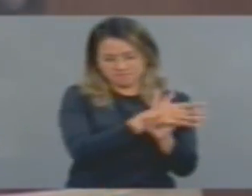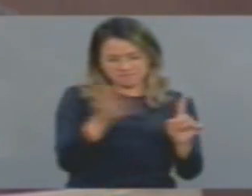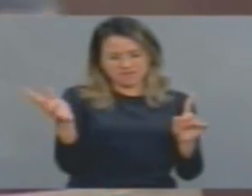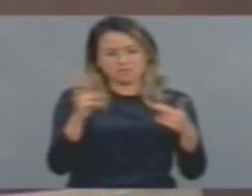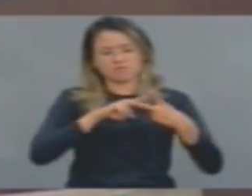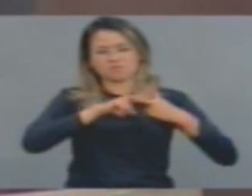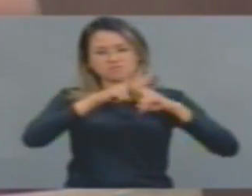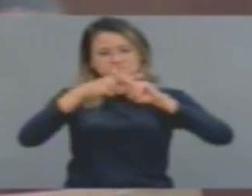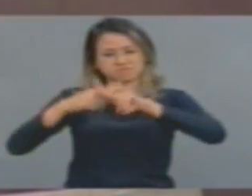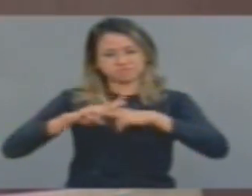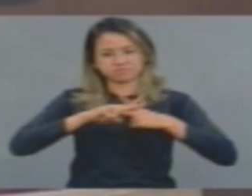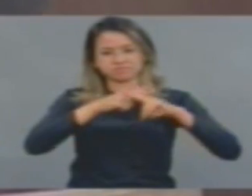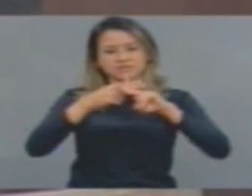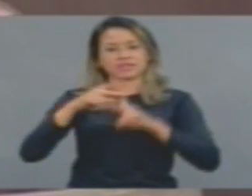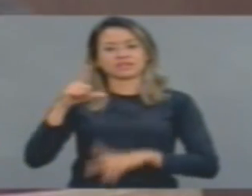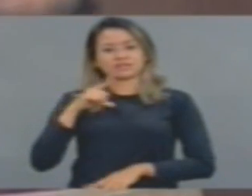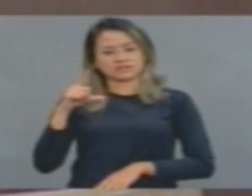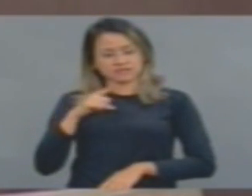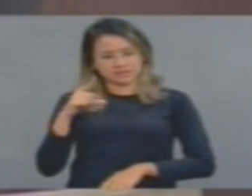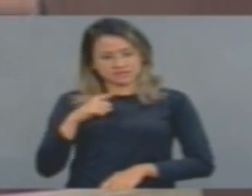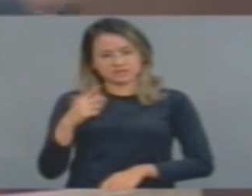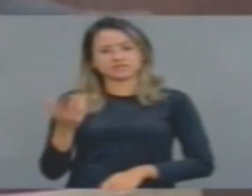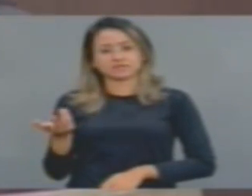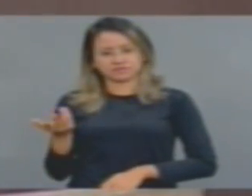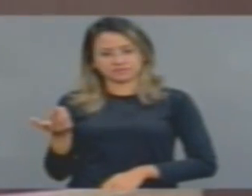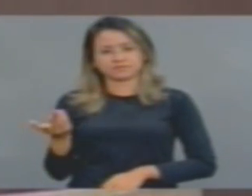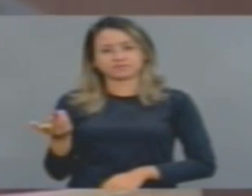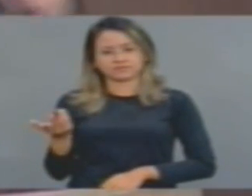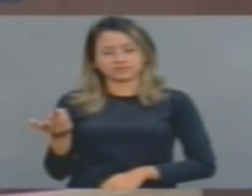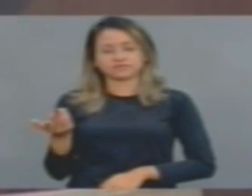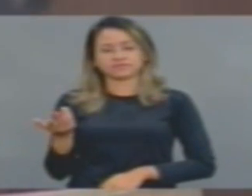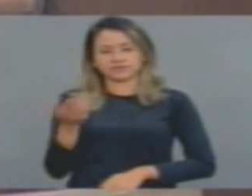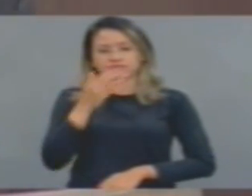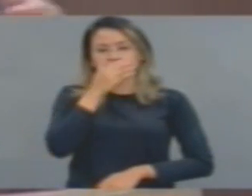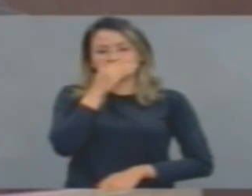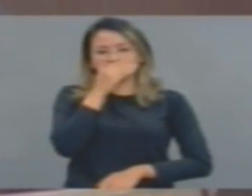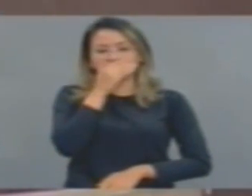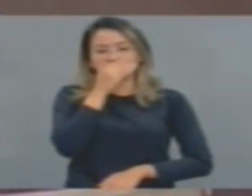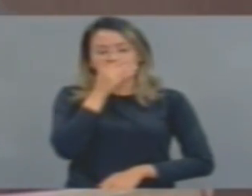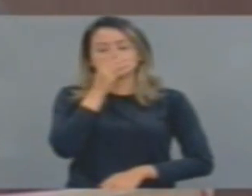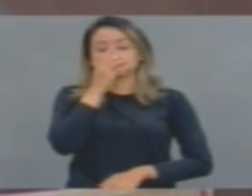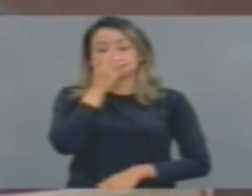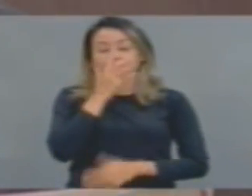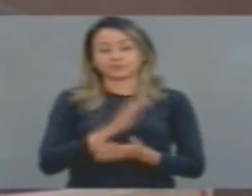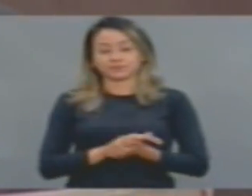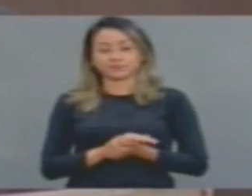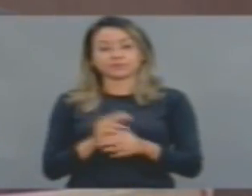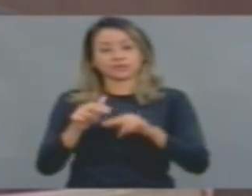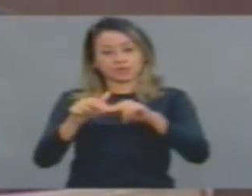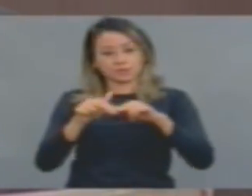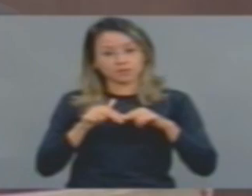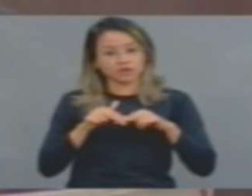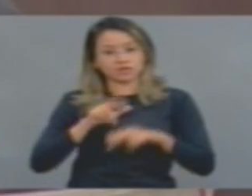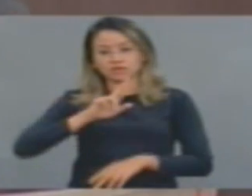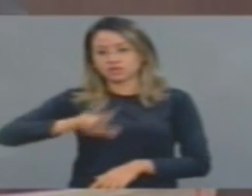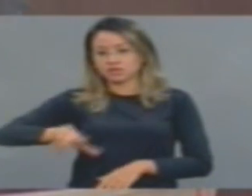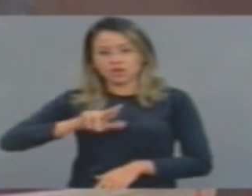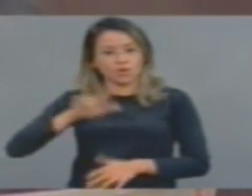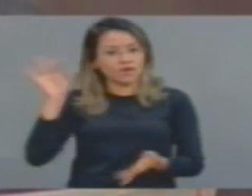Nós temos relatos substantivos bem circunstanciados de tortura. Portanto, não é